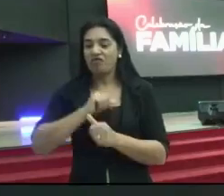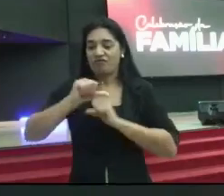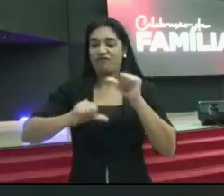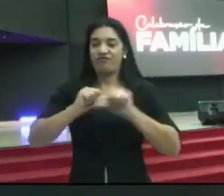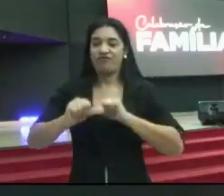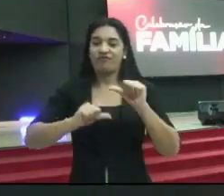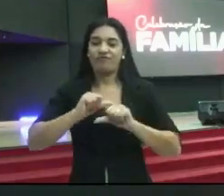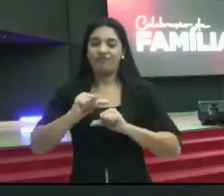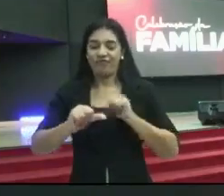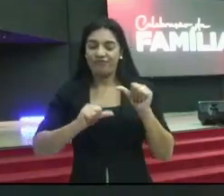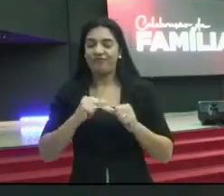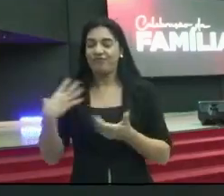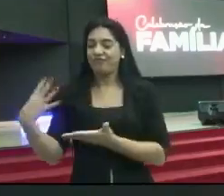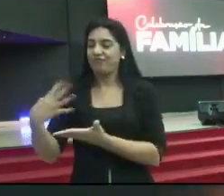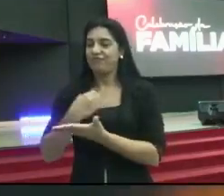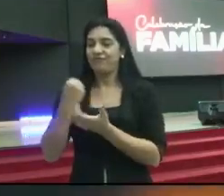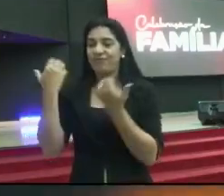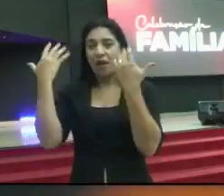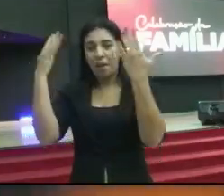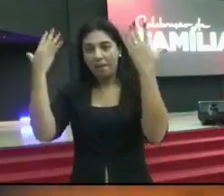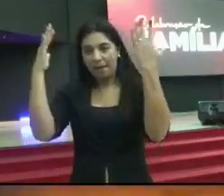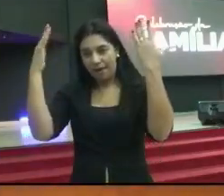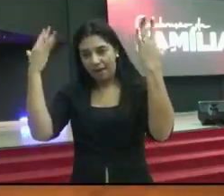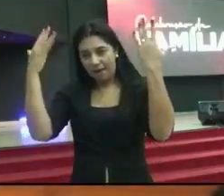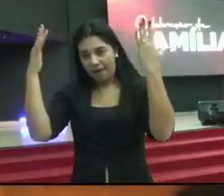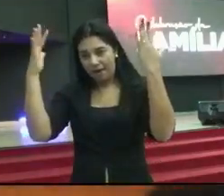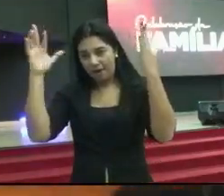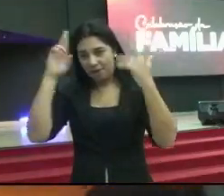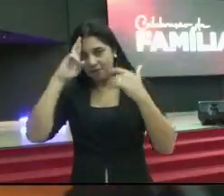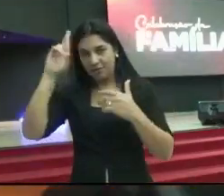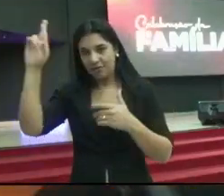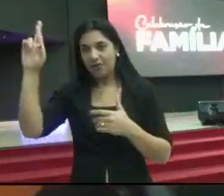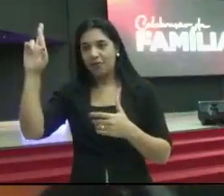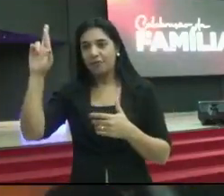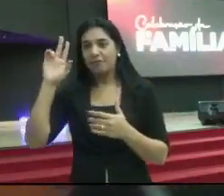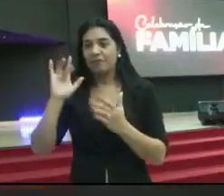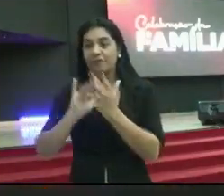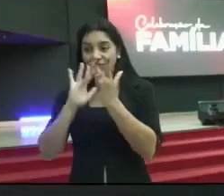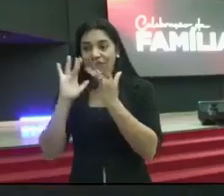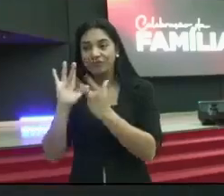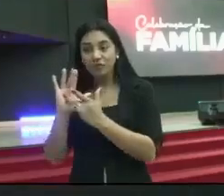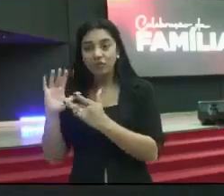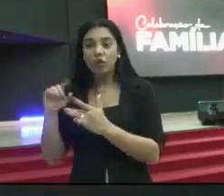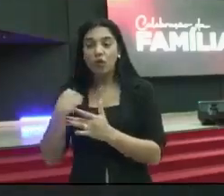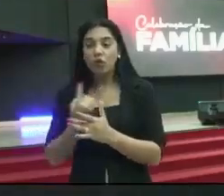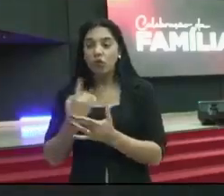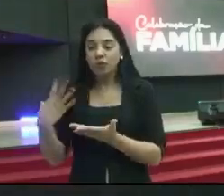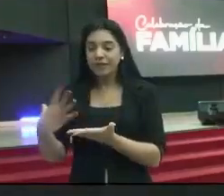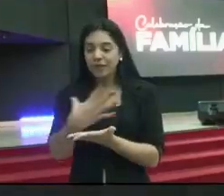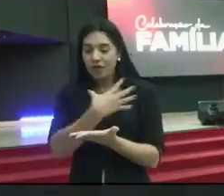Ele nos salvou. Dê um aplauso ao Senhor hoje, amém.